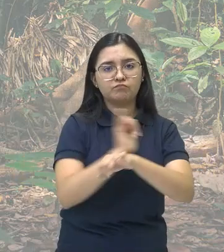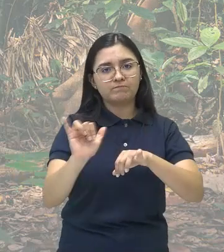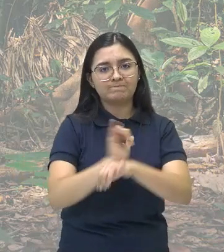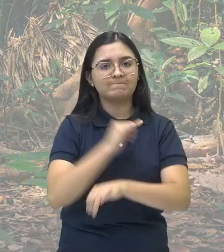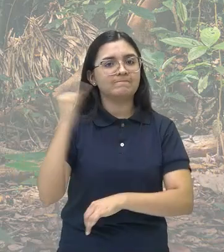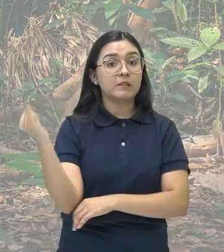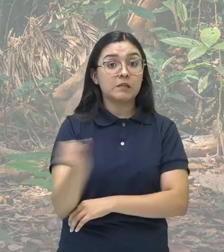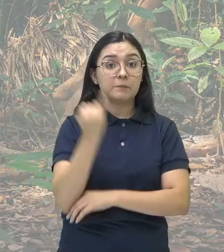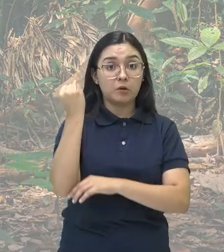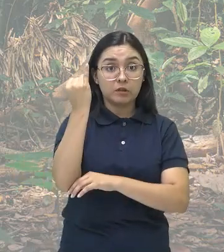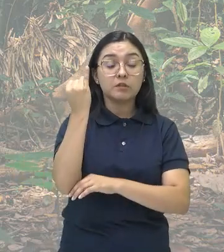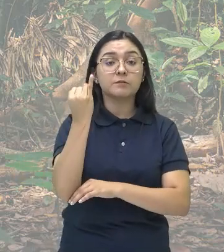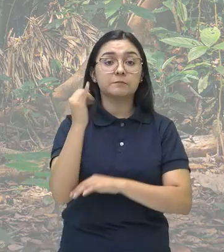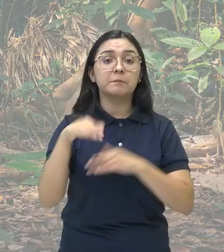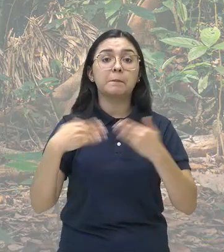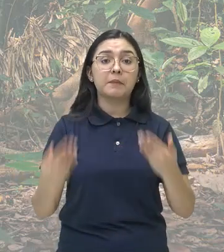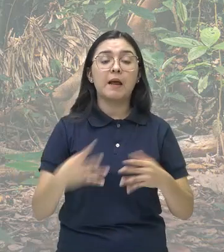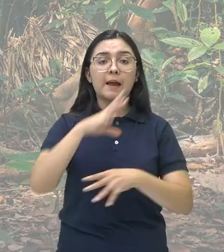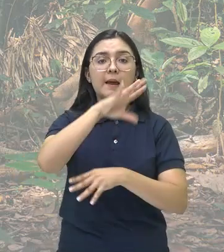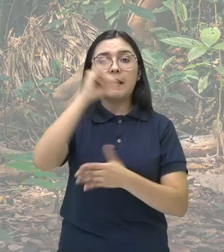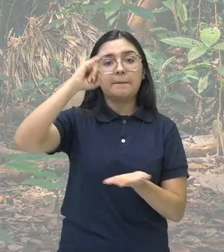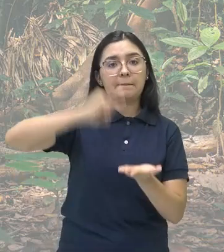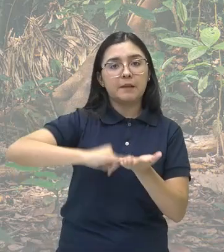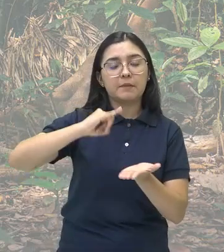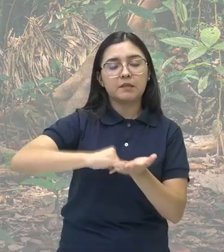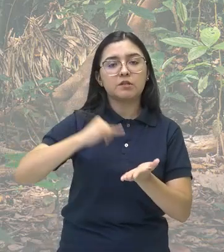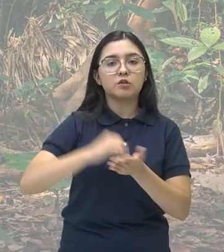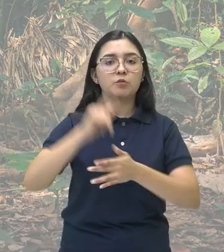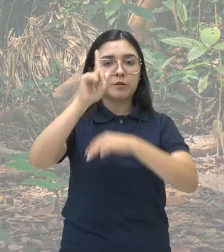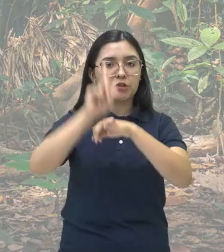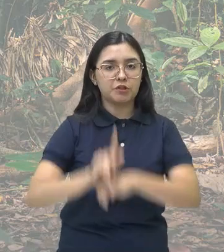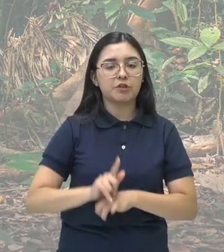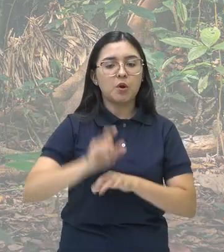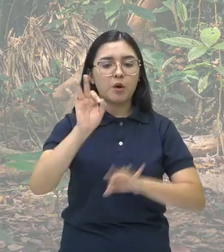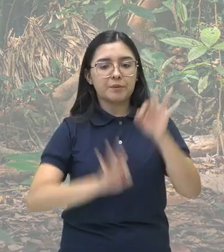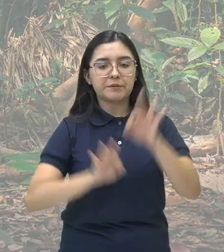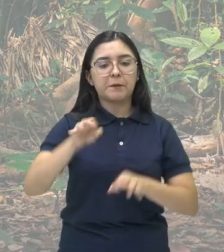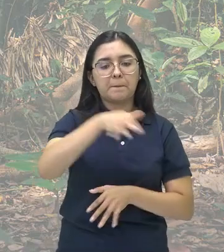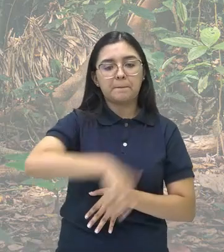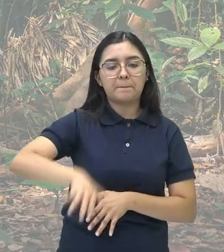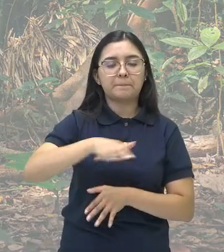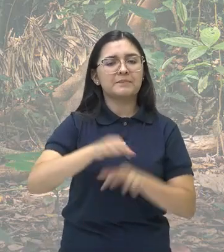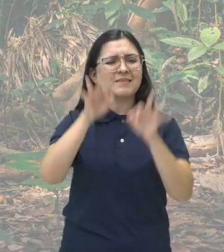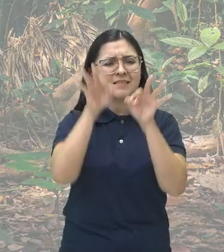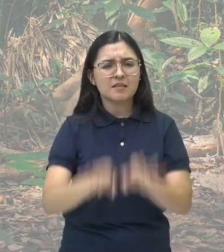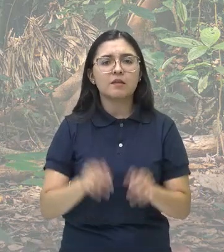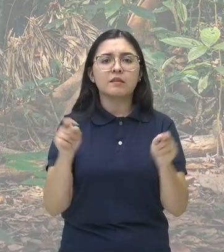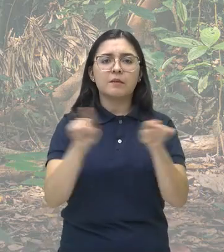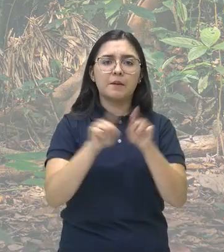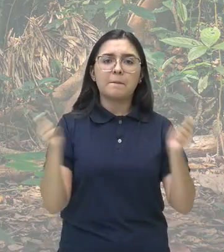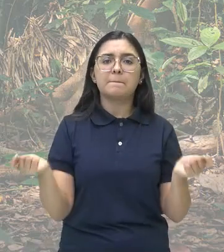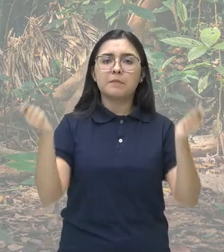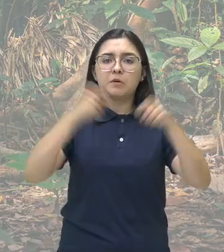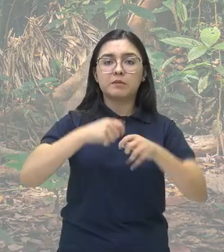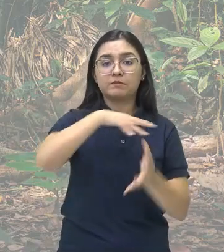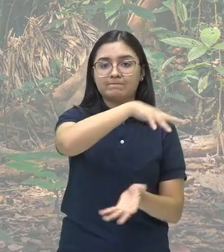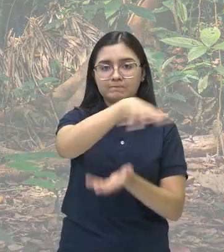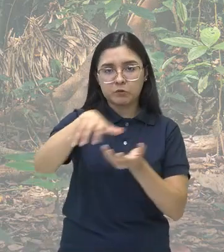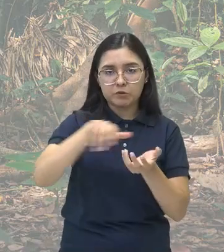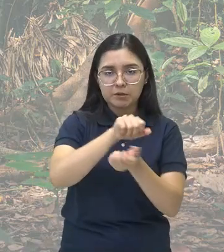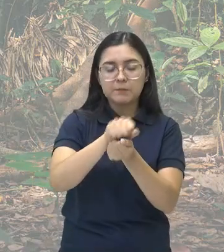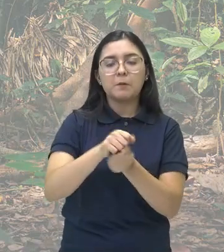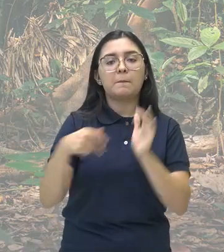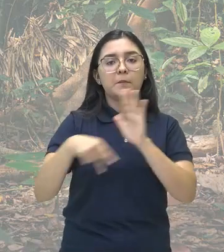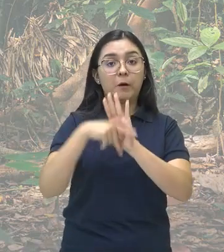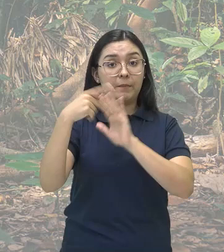essenciais para a implementação de uma gestão ambiental eficaz e para a promoção da